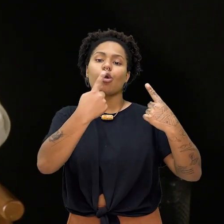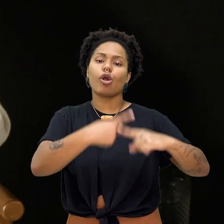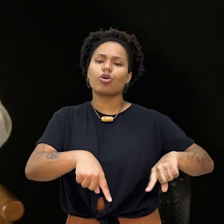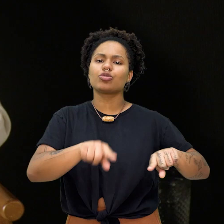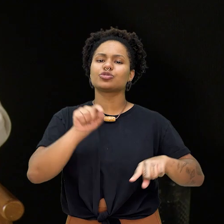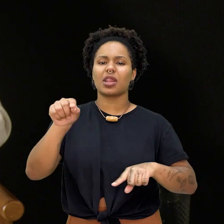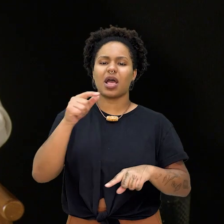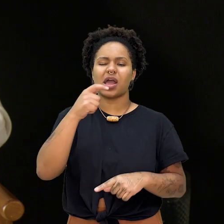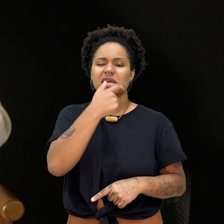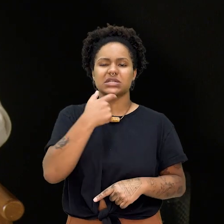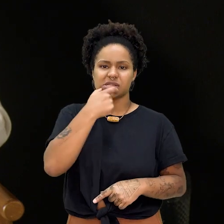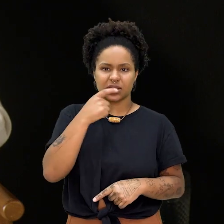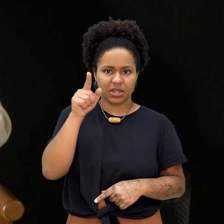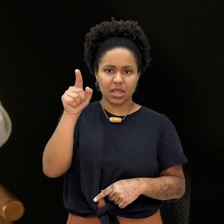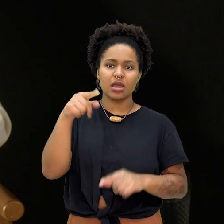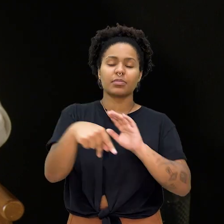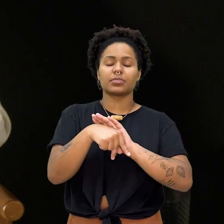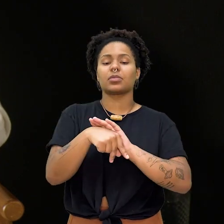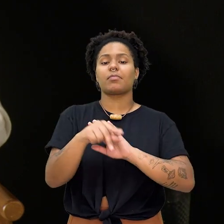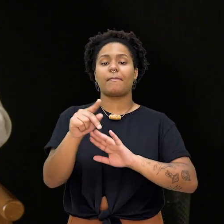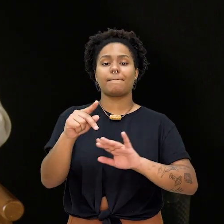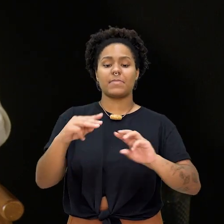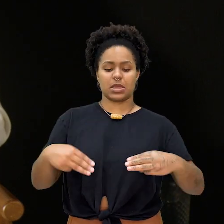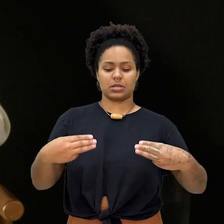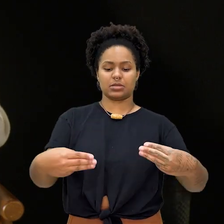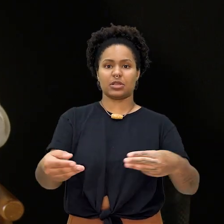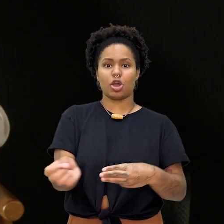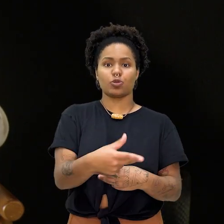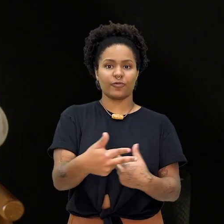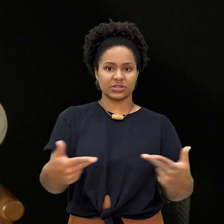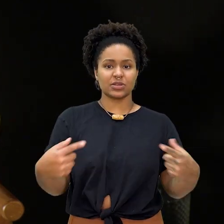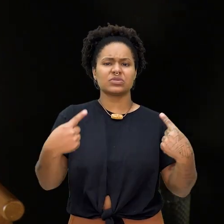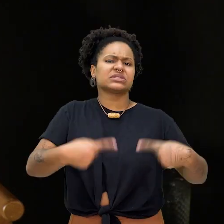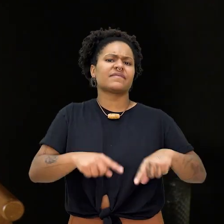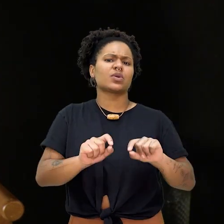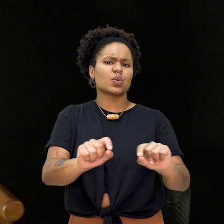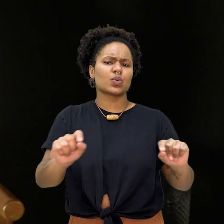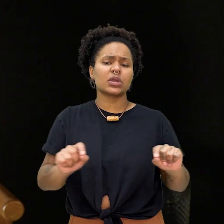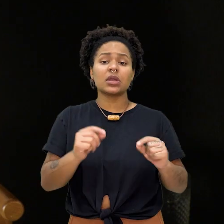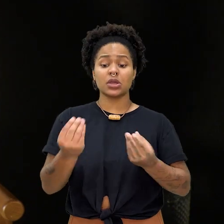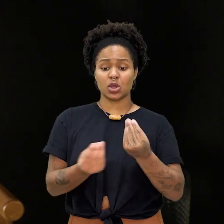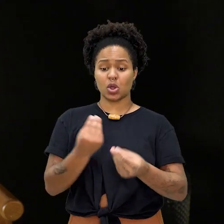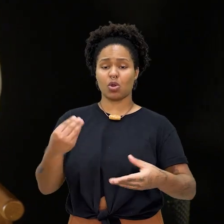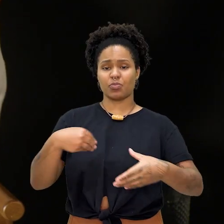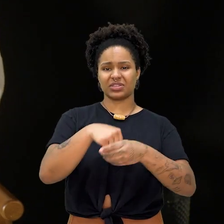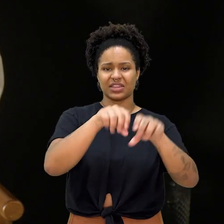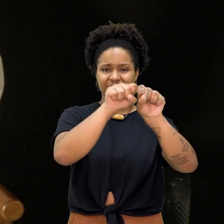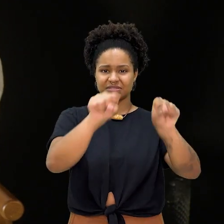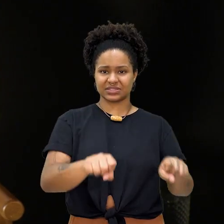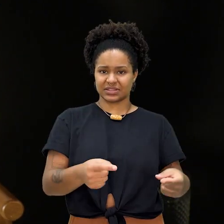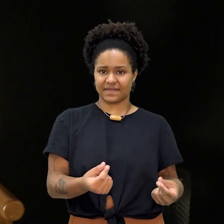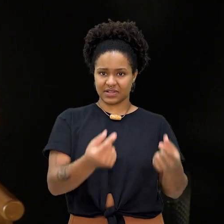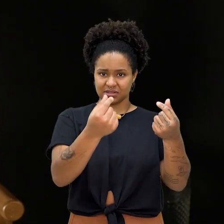no Reino Unido, no Ministério das Inovações, e o desafio era o seguinte: como incluir no sistema